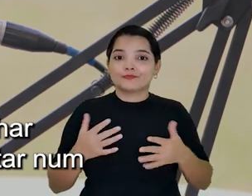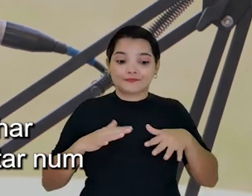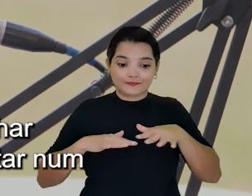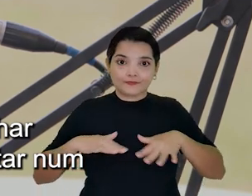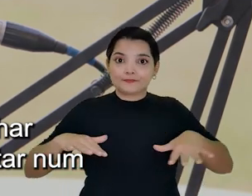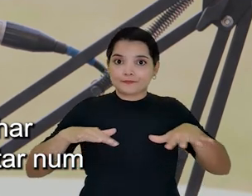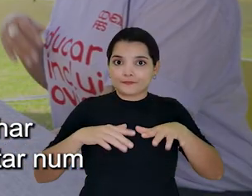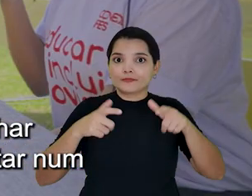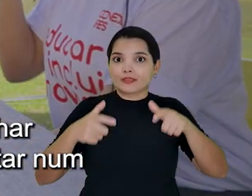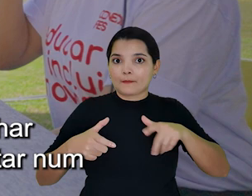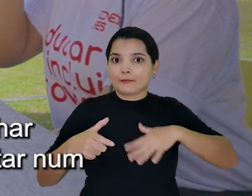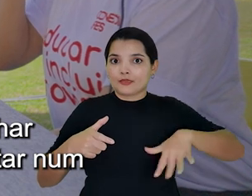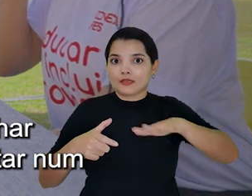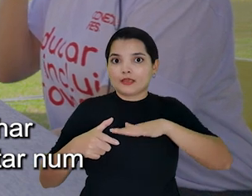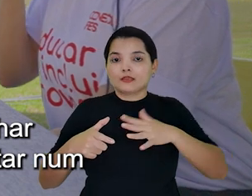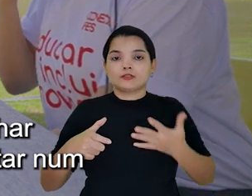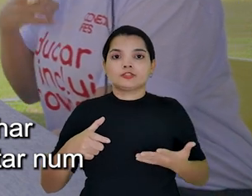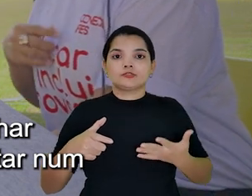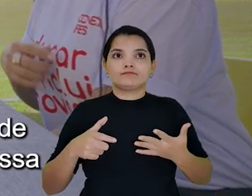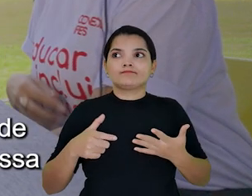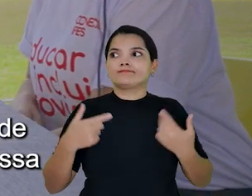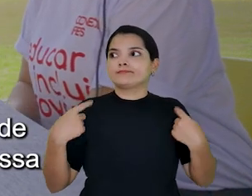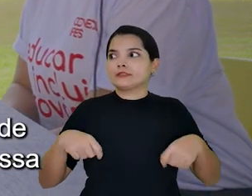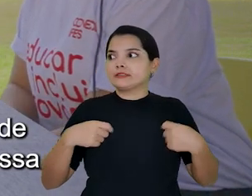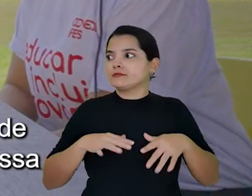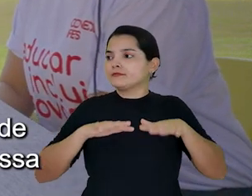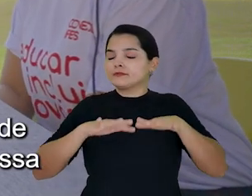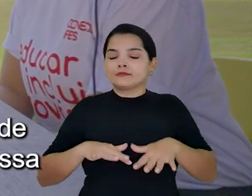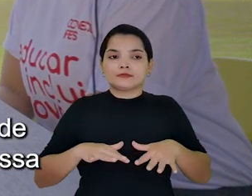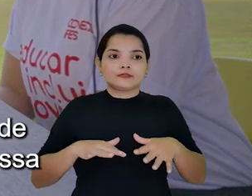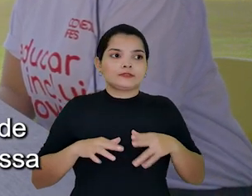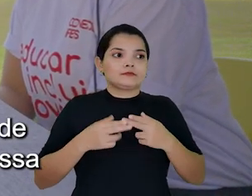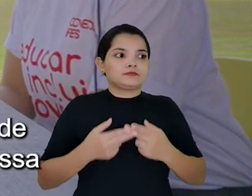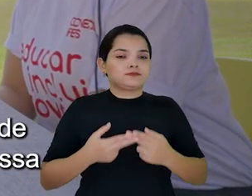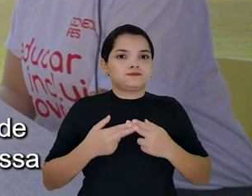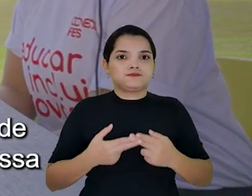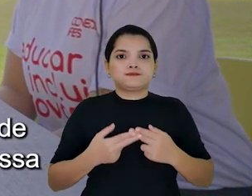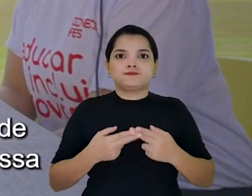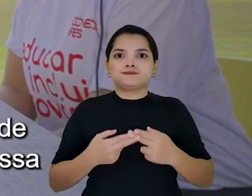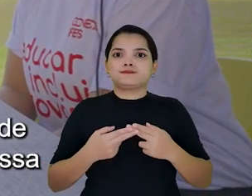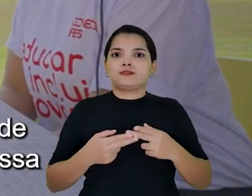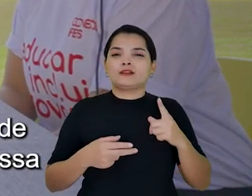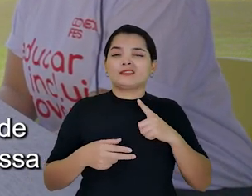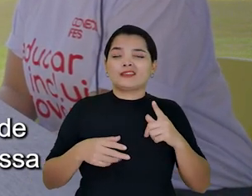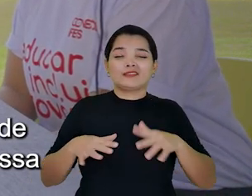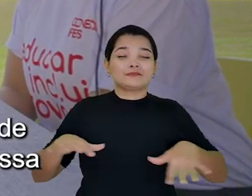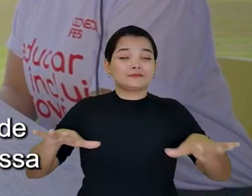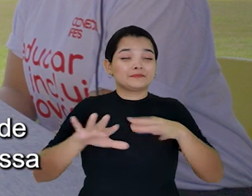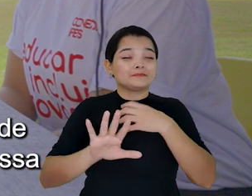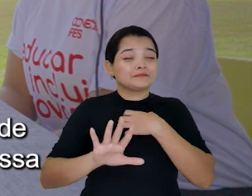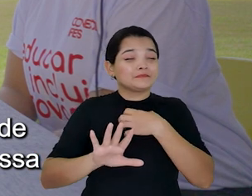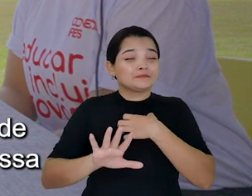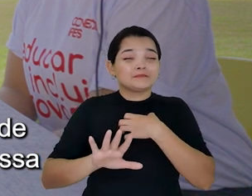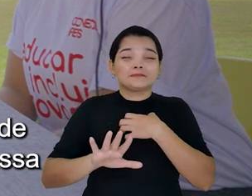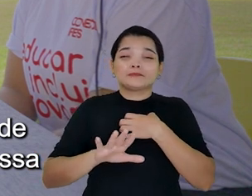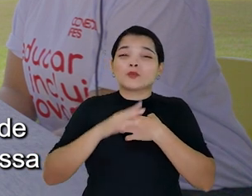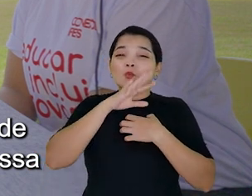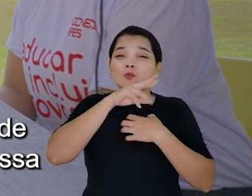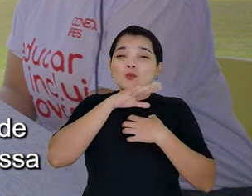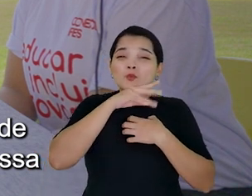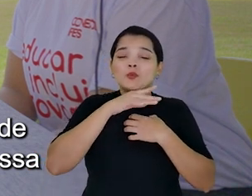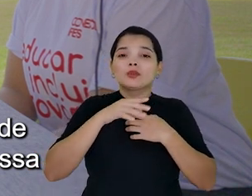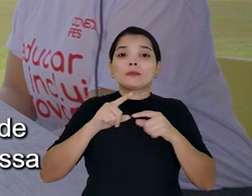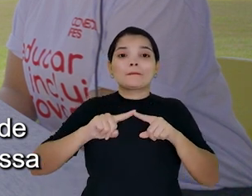um ambiente ã estar num ambiente ruim e me e conseguir me comunicar de